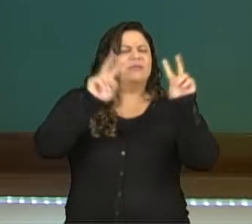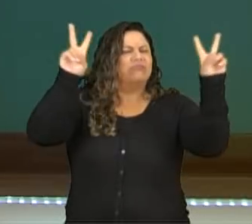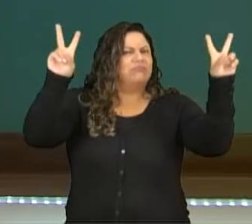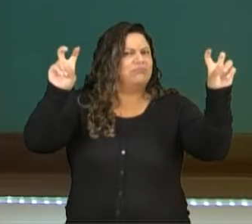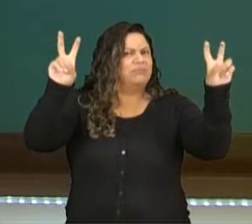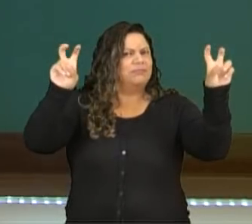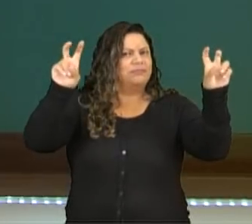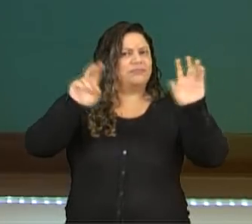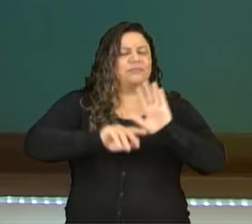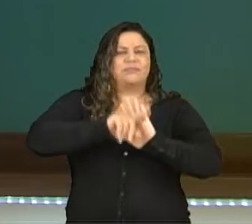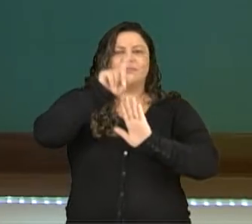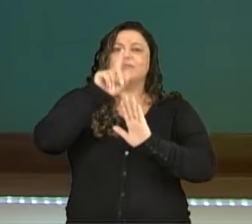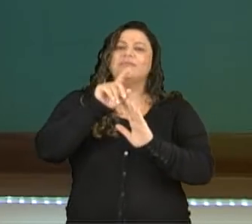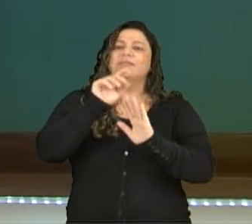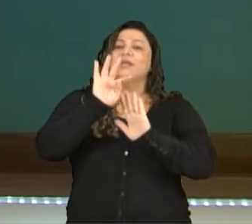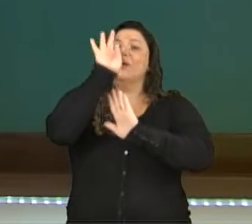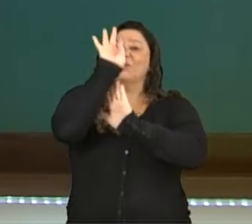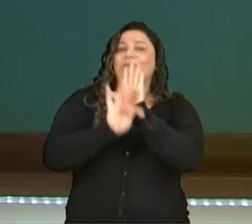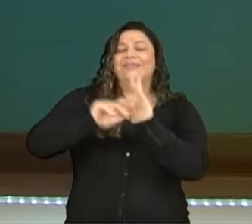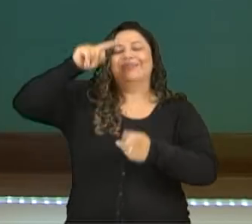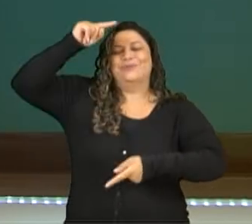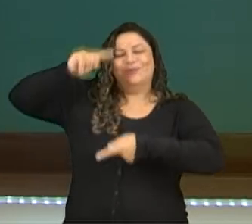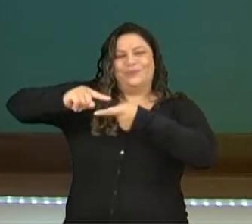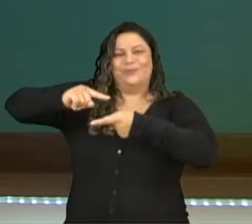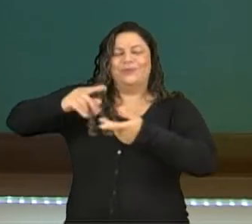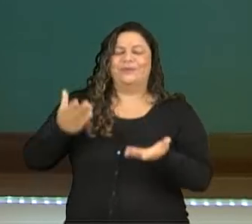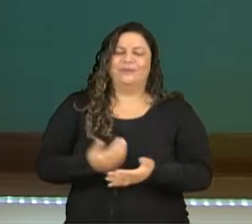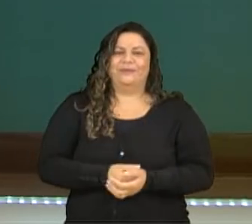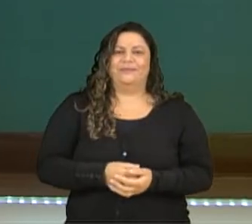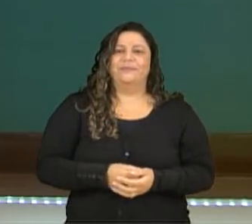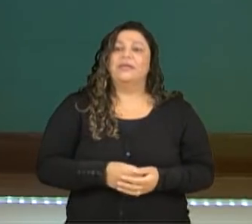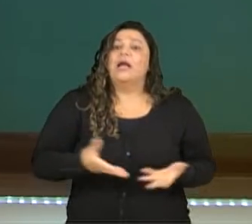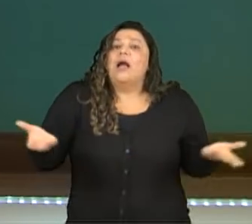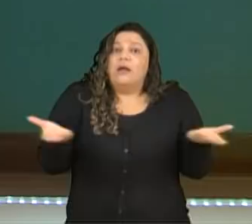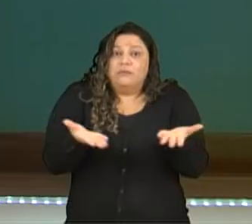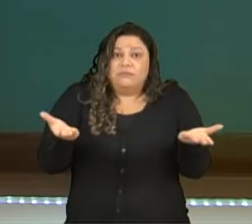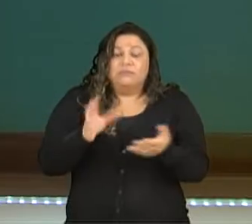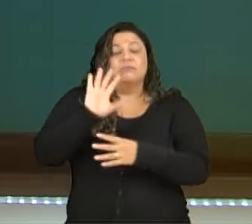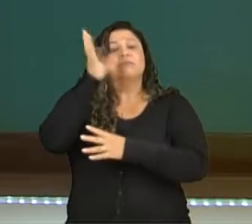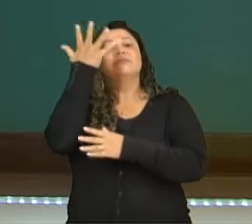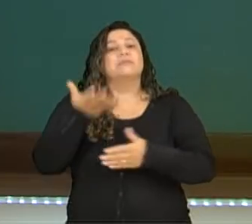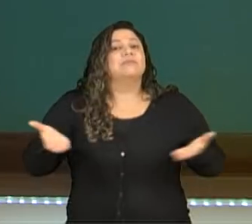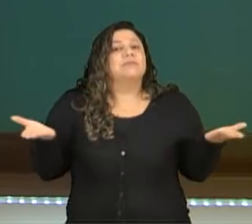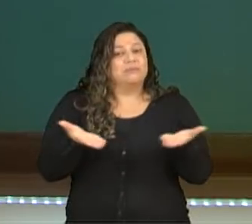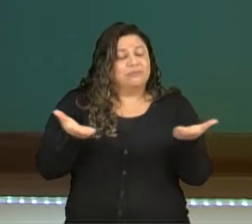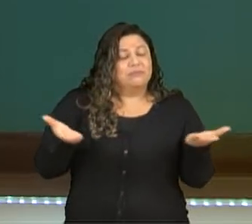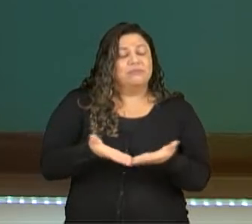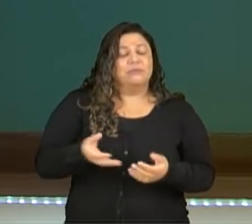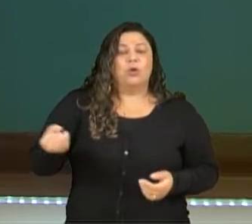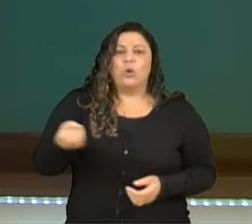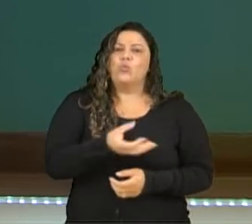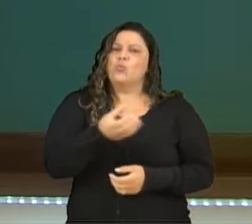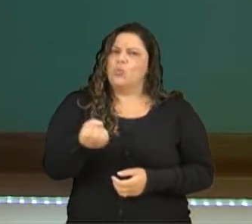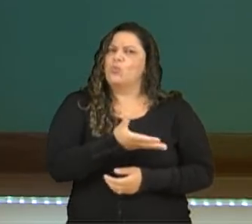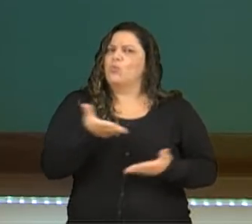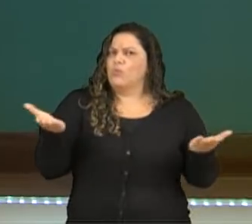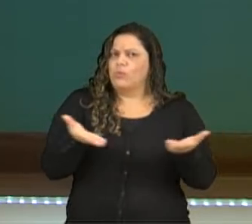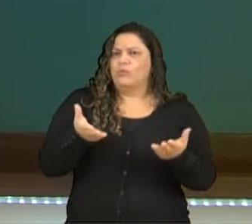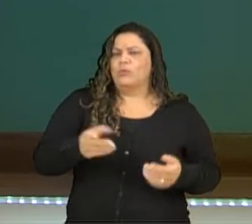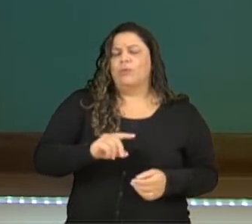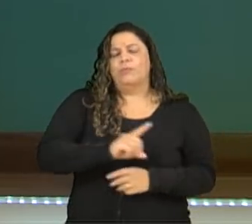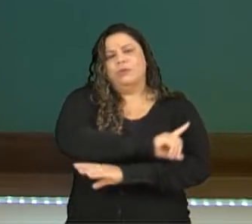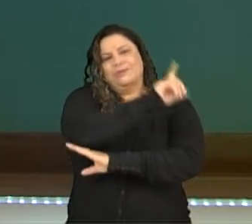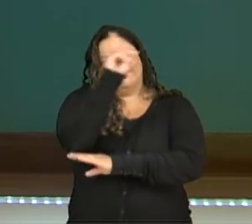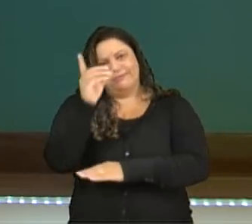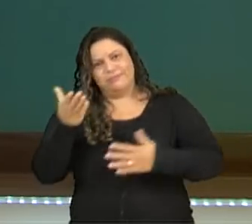texto curto, breve, de um acontecimento atual. Esse acontecimento pode ser aquele acontecimento do